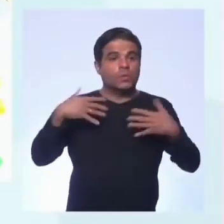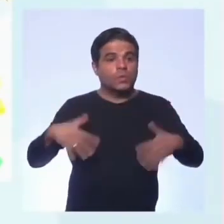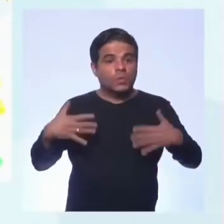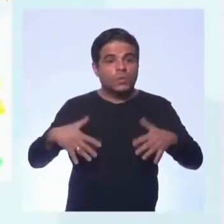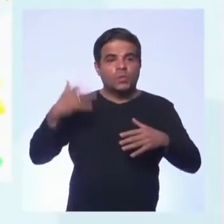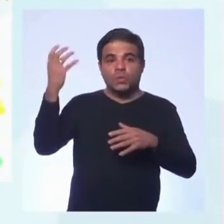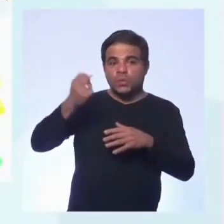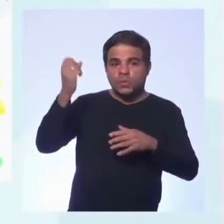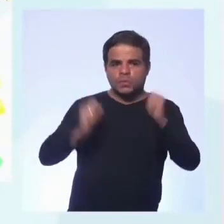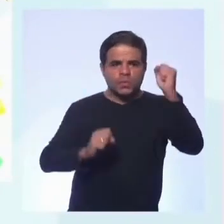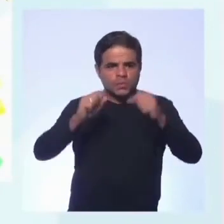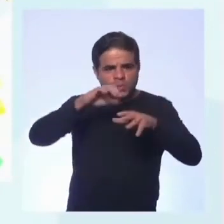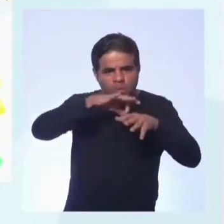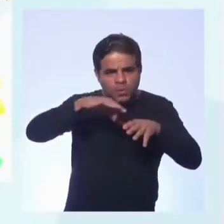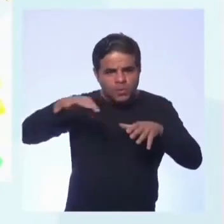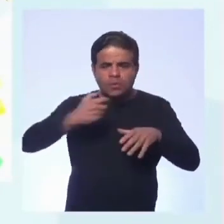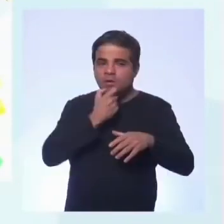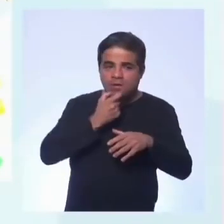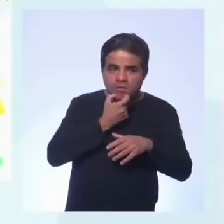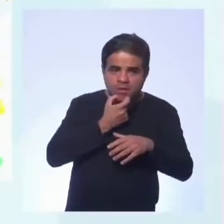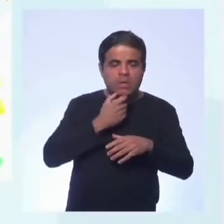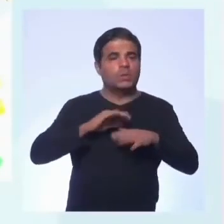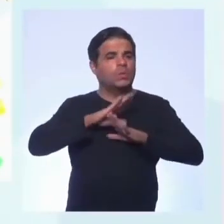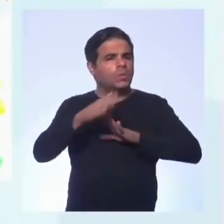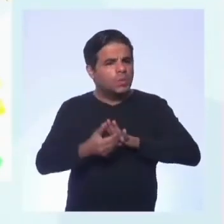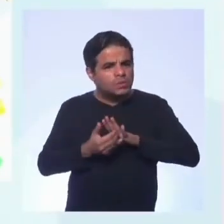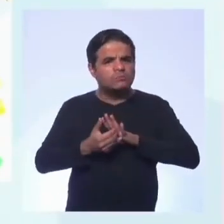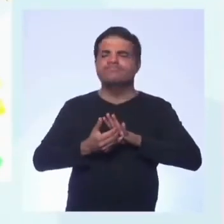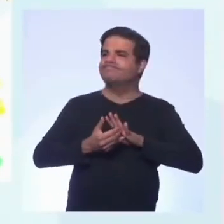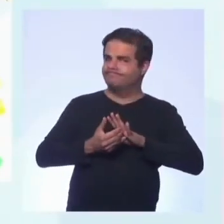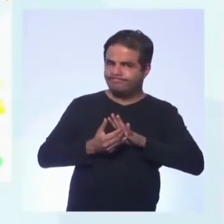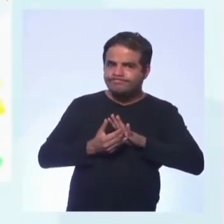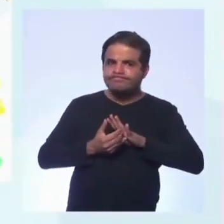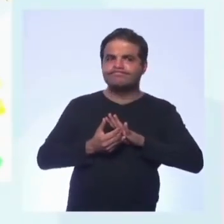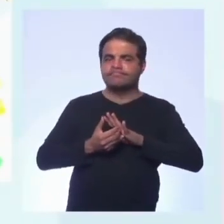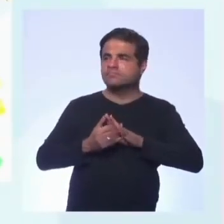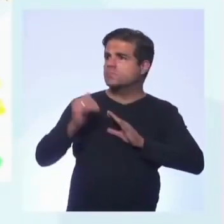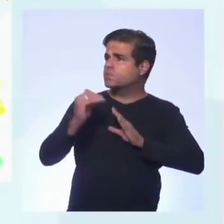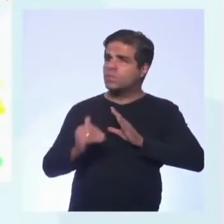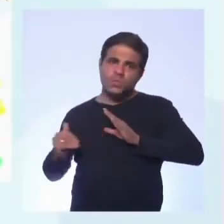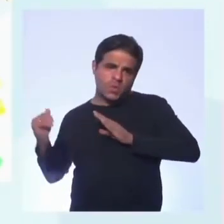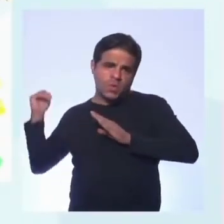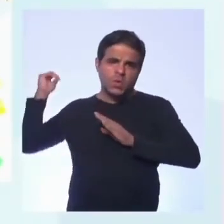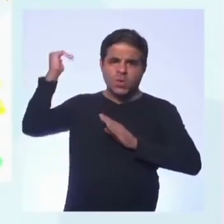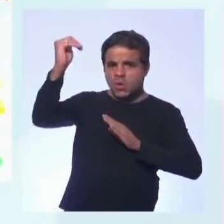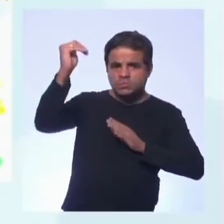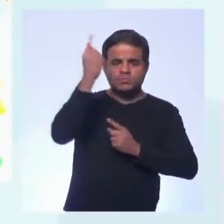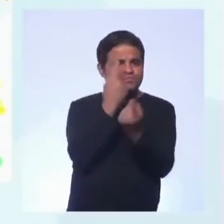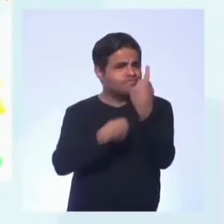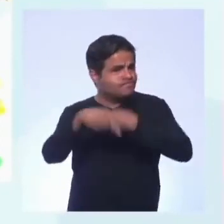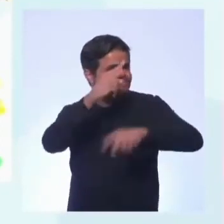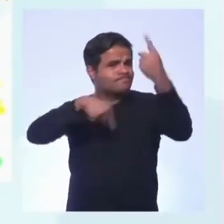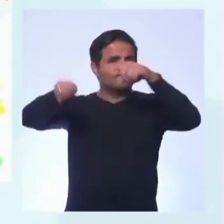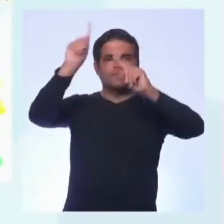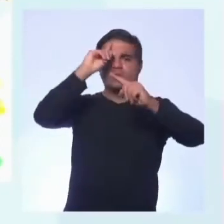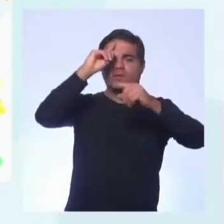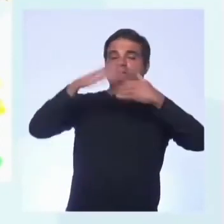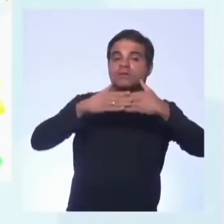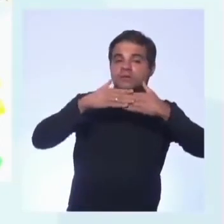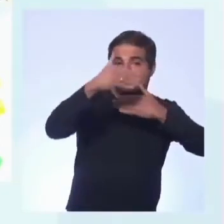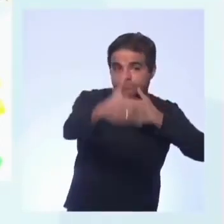branco industrializado, o inglês, né, ele está no topo da evolução. E